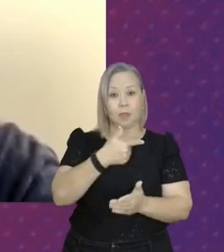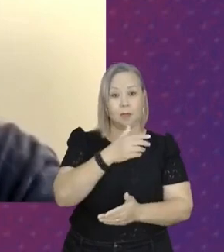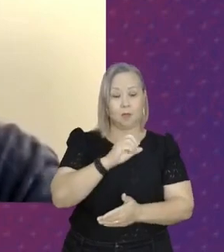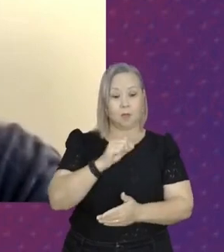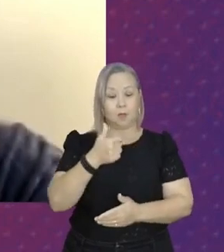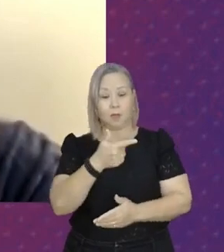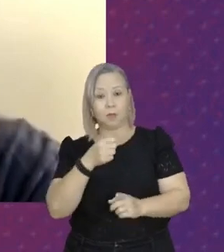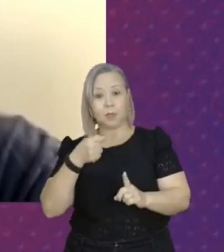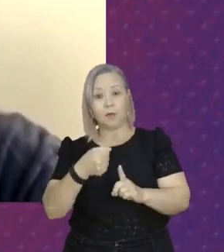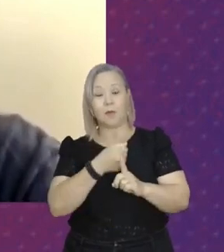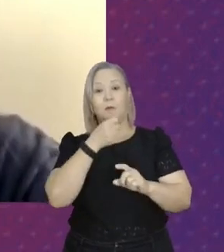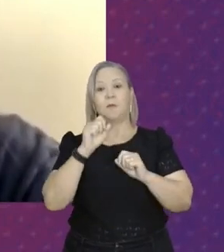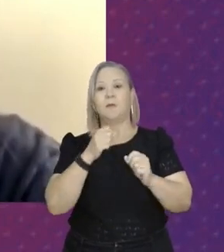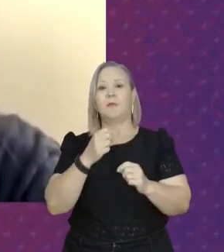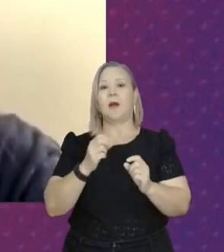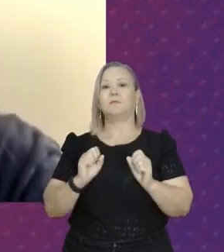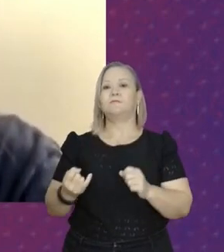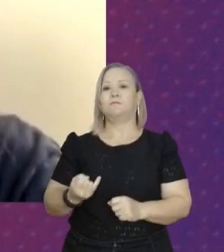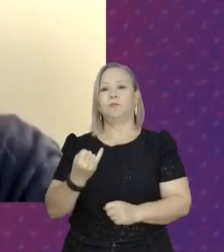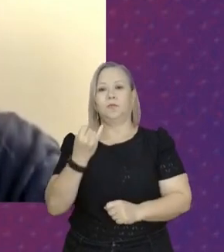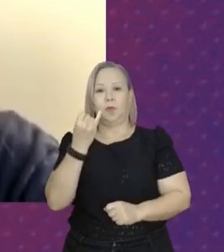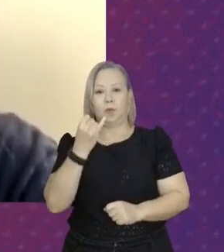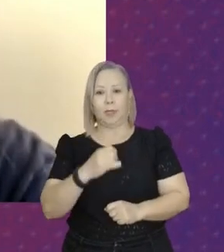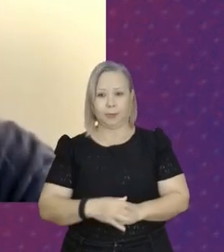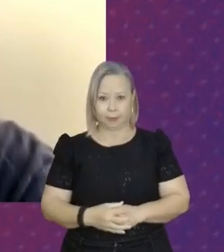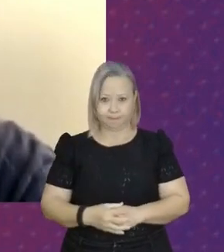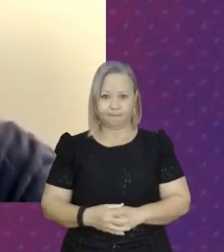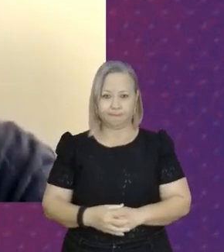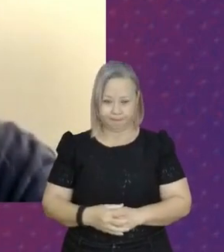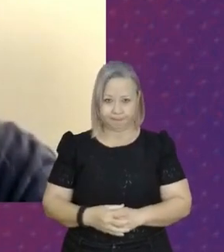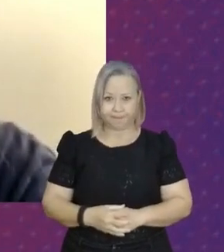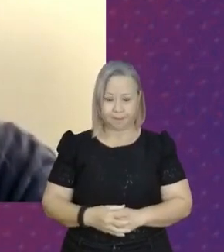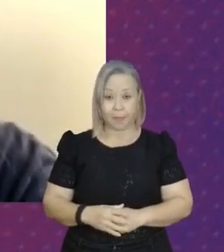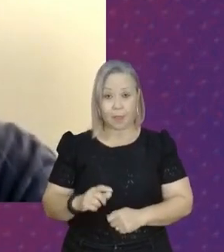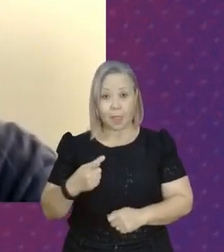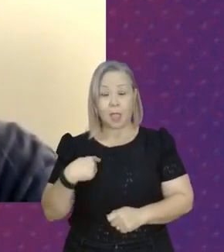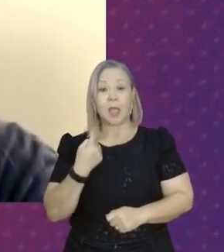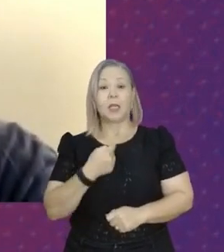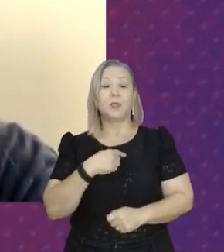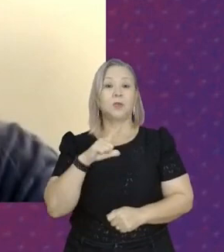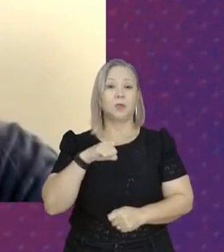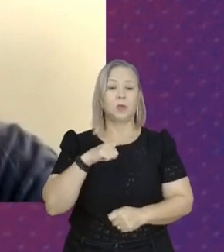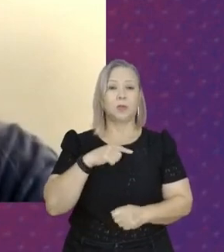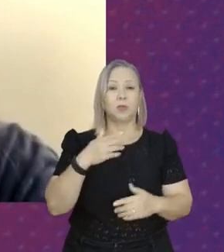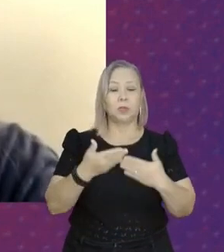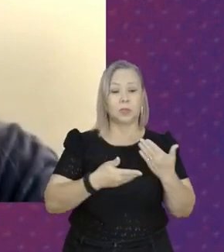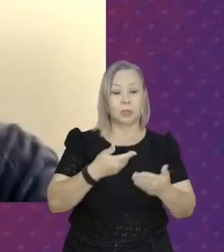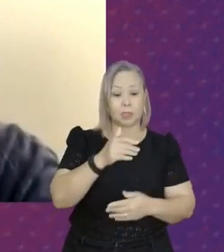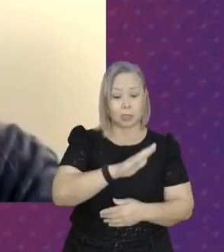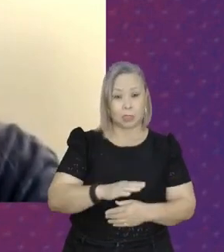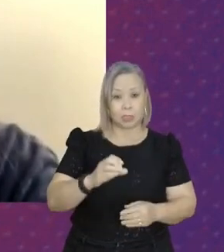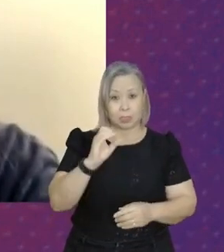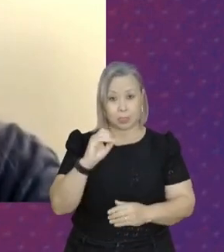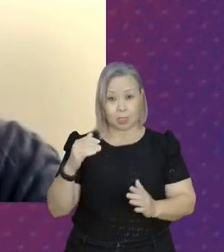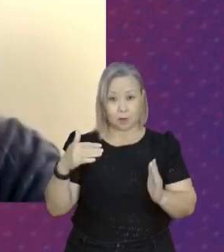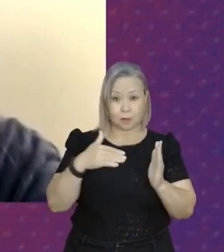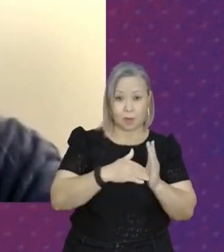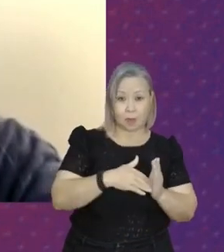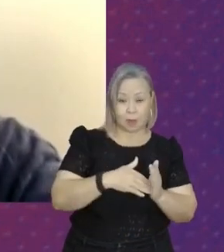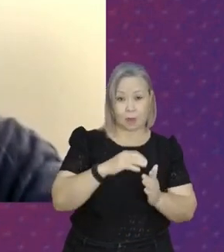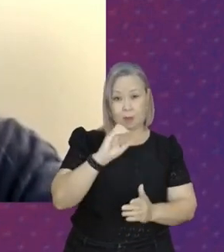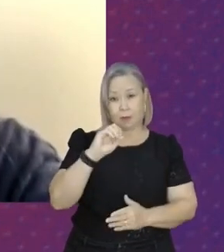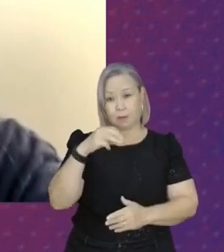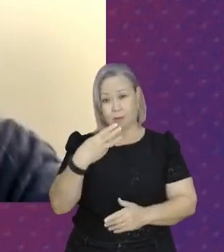muito significativo. Em 2003, a gente tinha, entre as crianças de 0 a 3 anos,